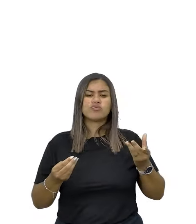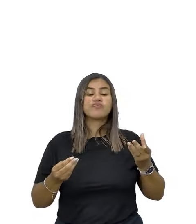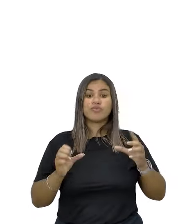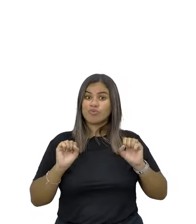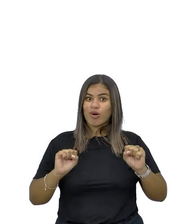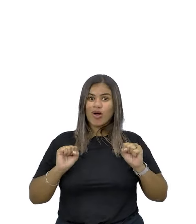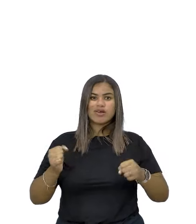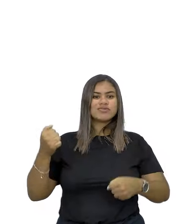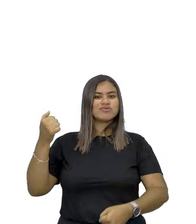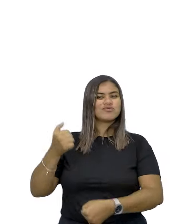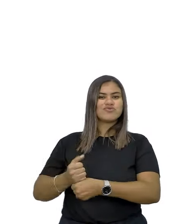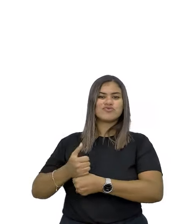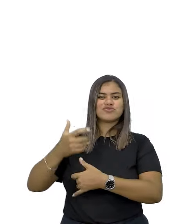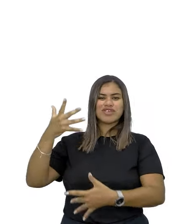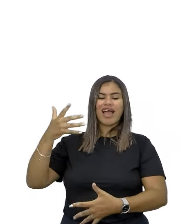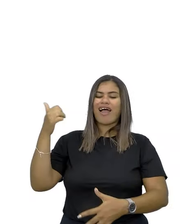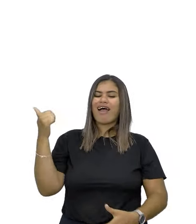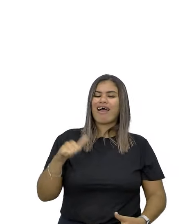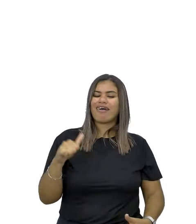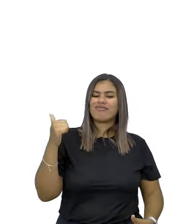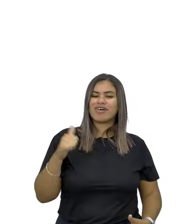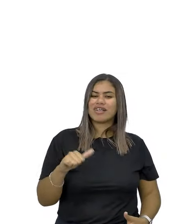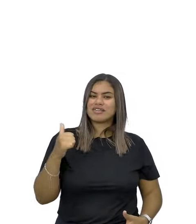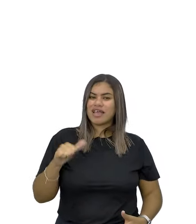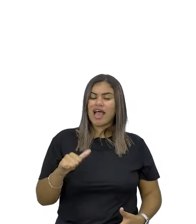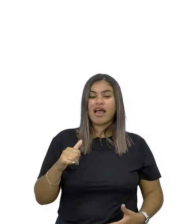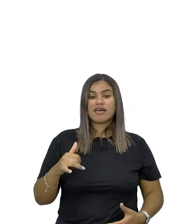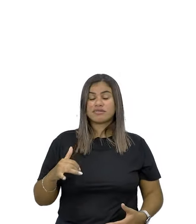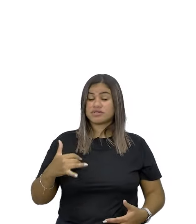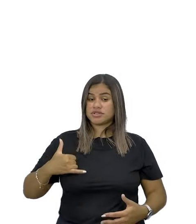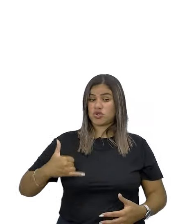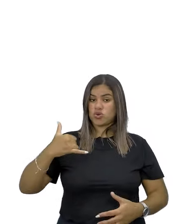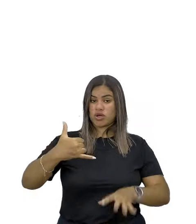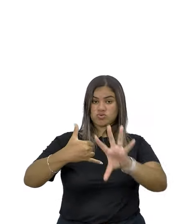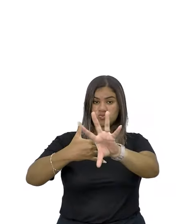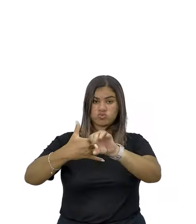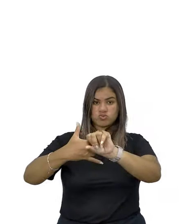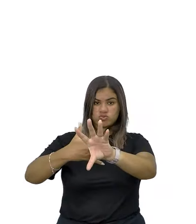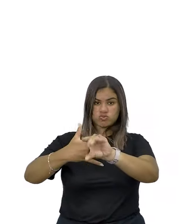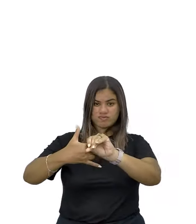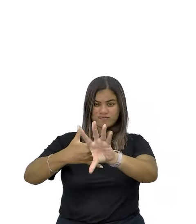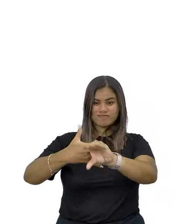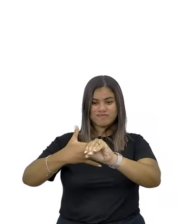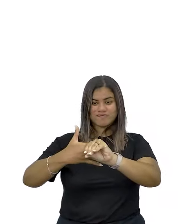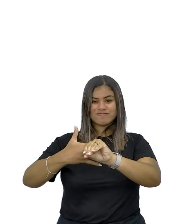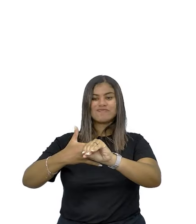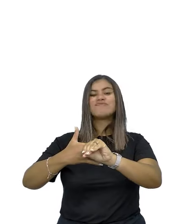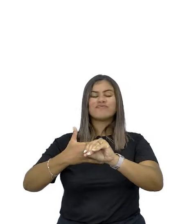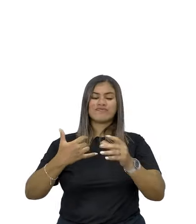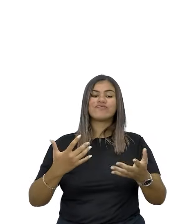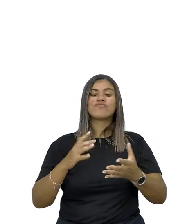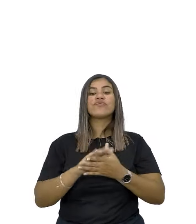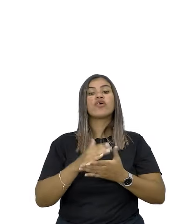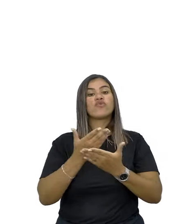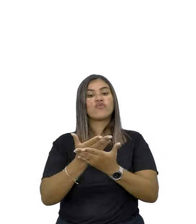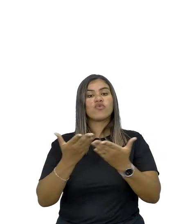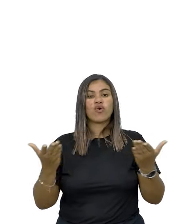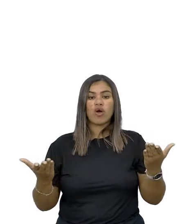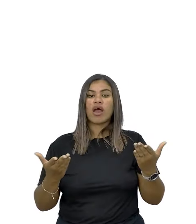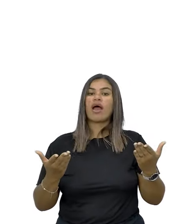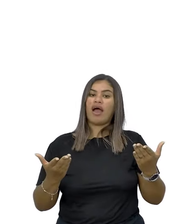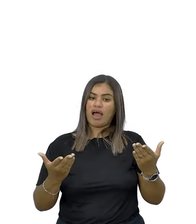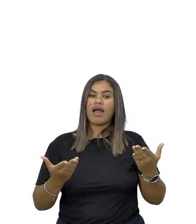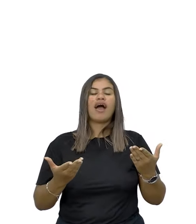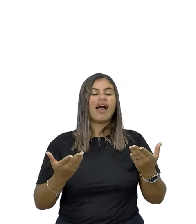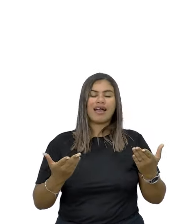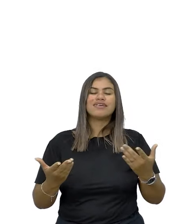chat aí para nós, essa avaliação, coloque aí no seu celular, mire para nós, fale para nós, porque a colaboração de vocês vai fazer